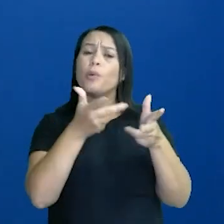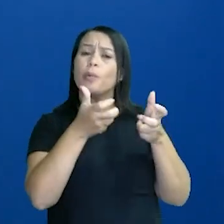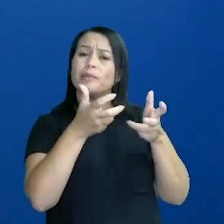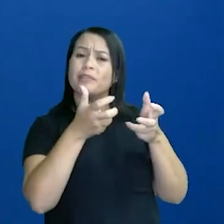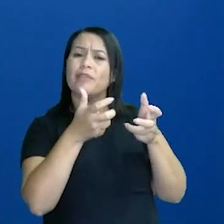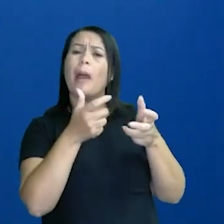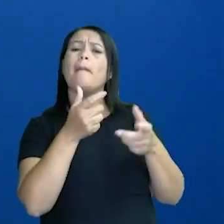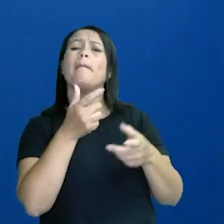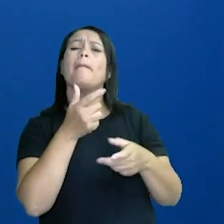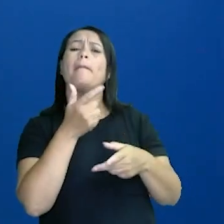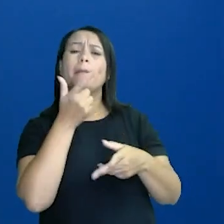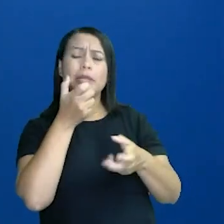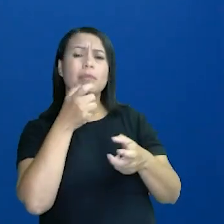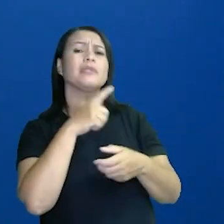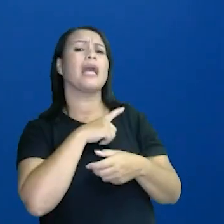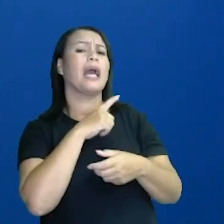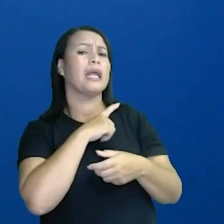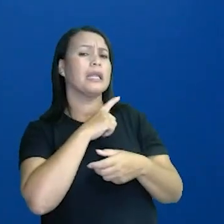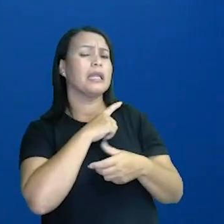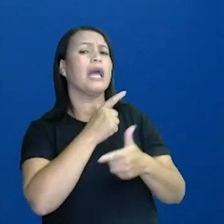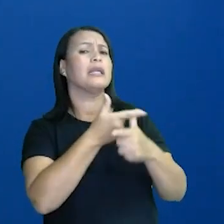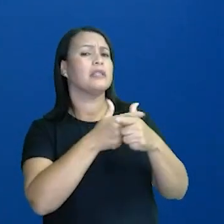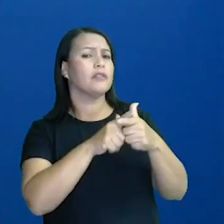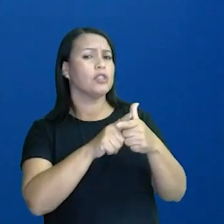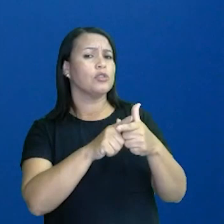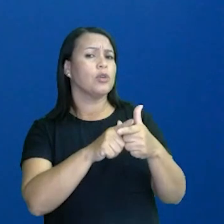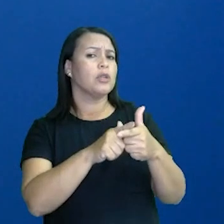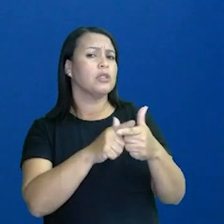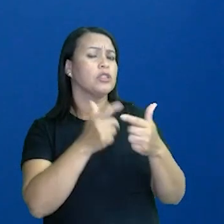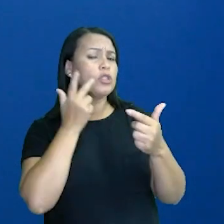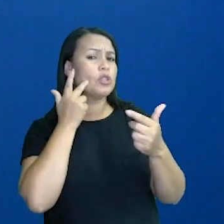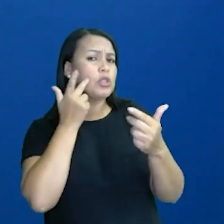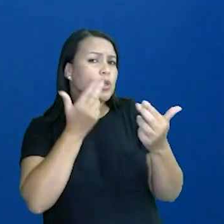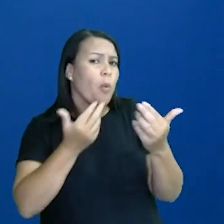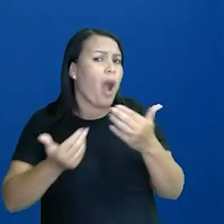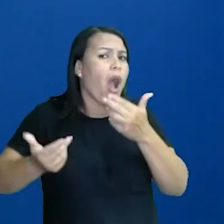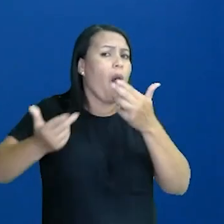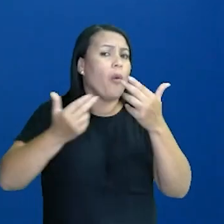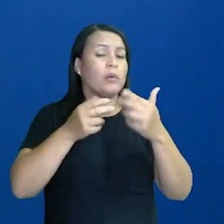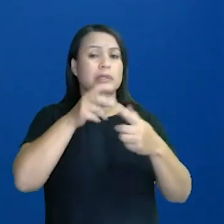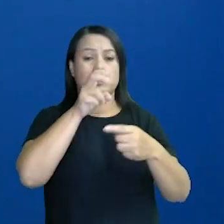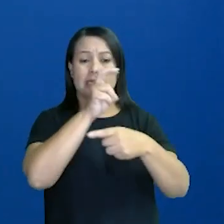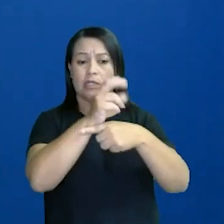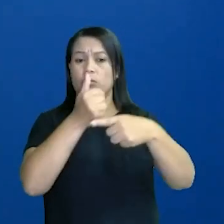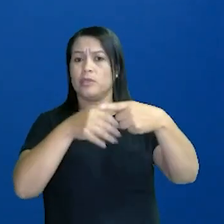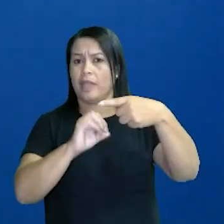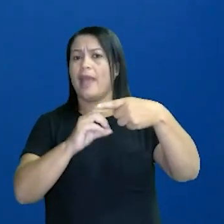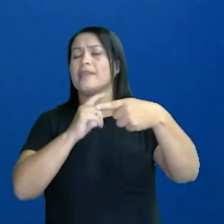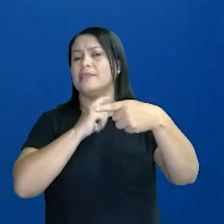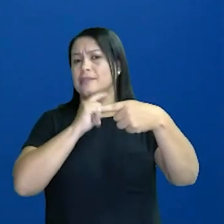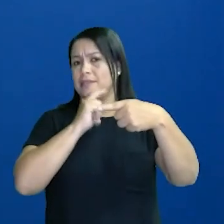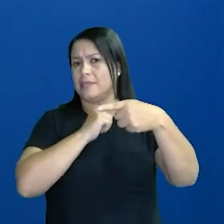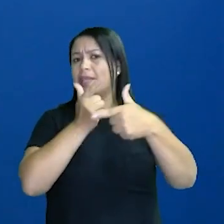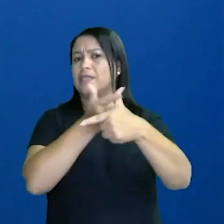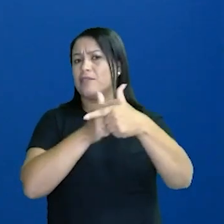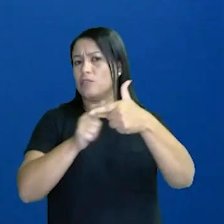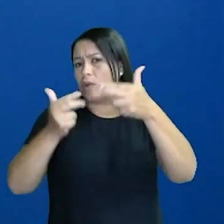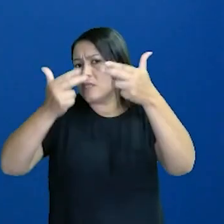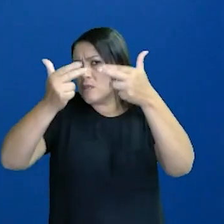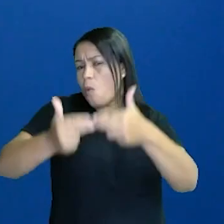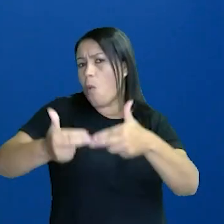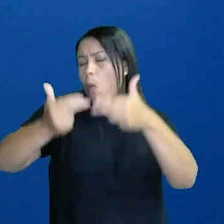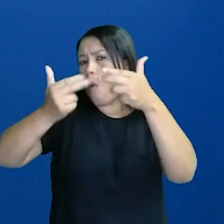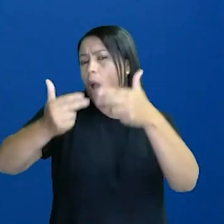observar, nós vemos que ele tem divisores em comum. O 5 e o 10, tá? Eles têm divisores em comum.